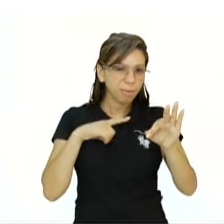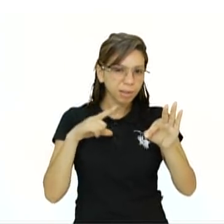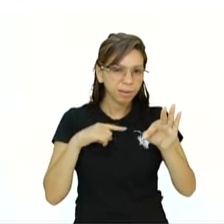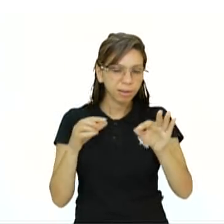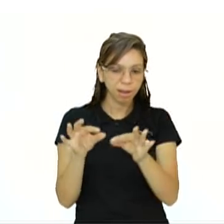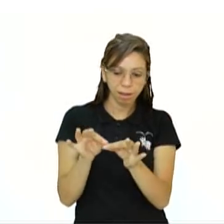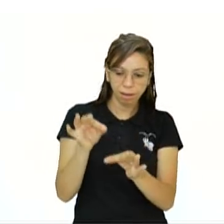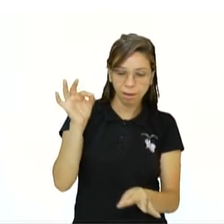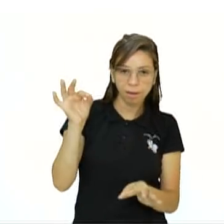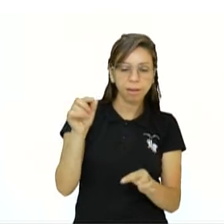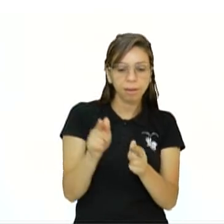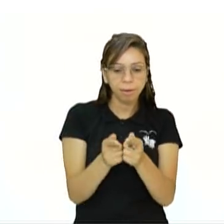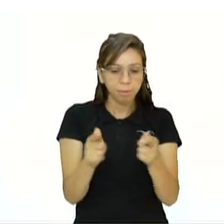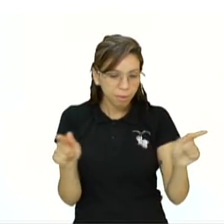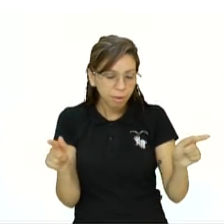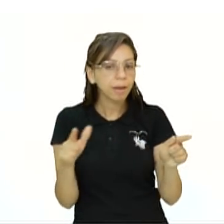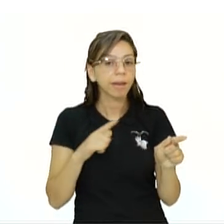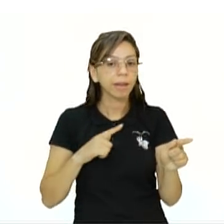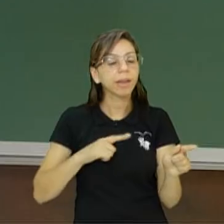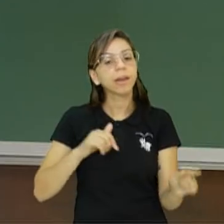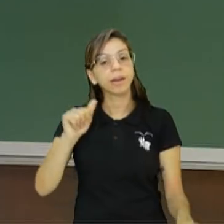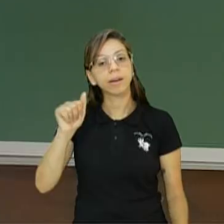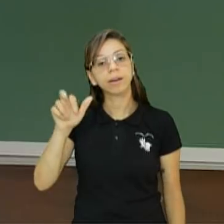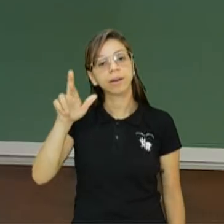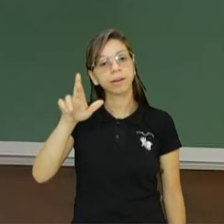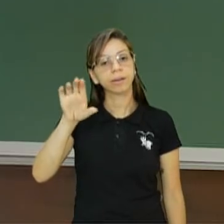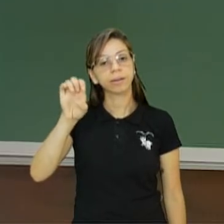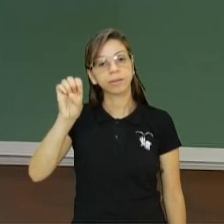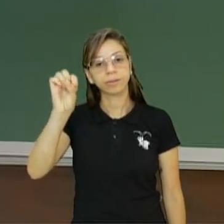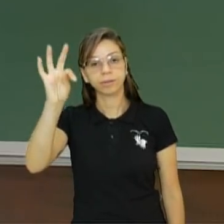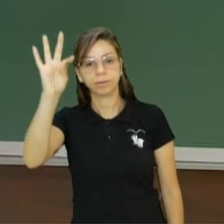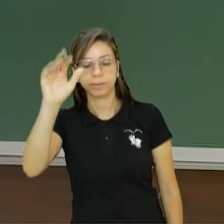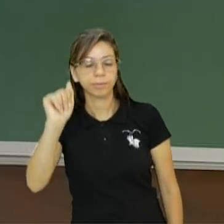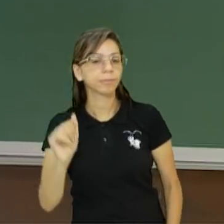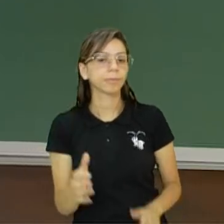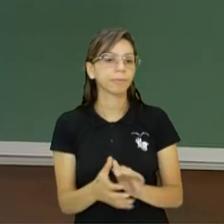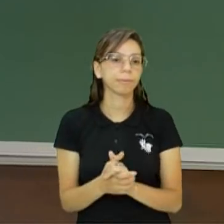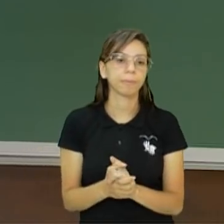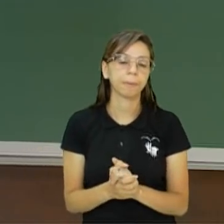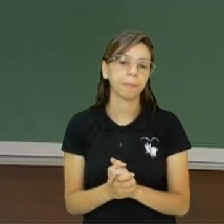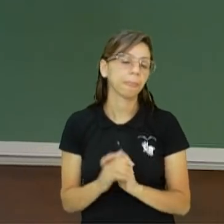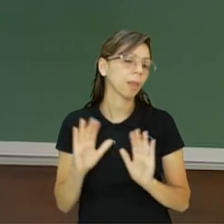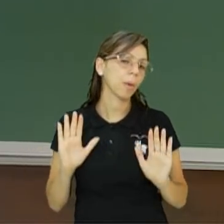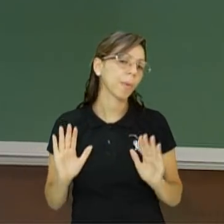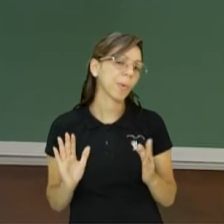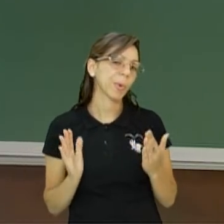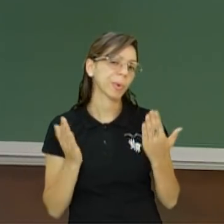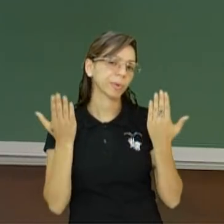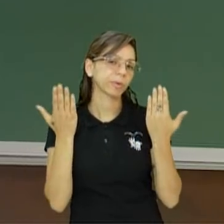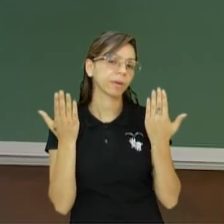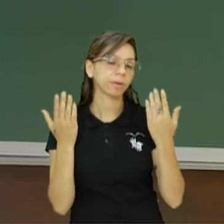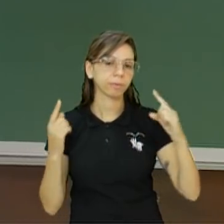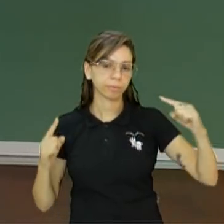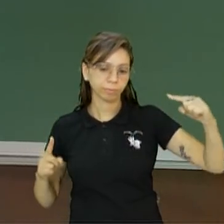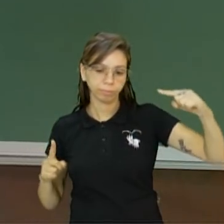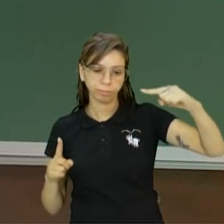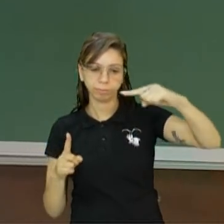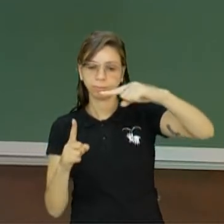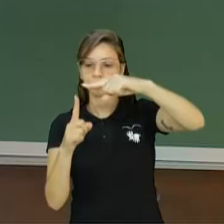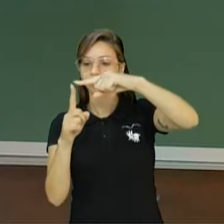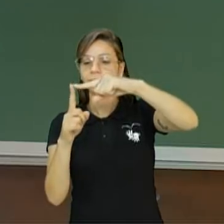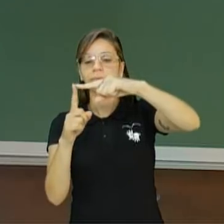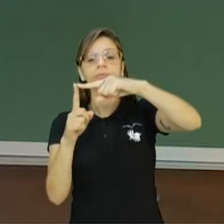sólidos são as nossas arestas, tá bom? E o que acontece quando duas arestas se